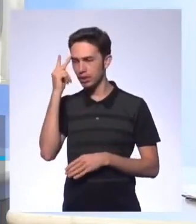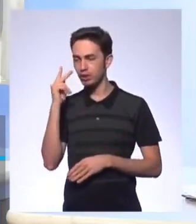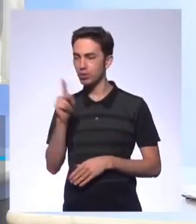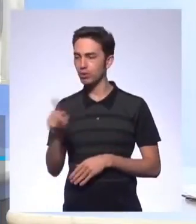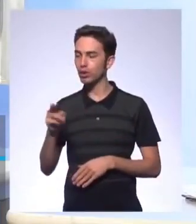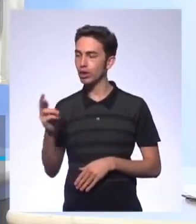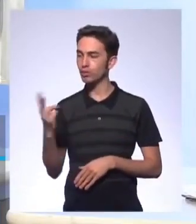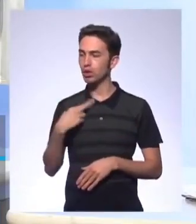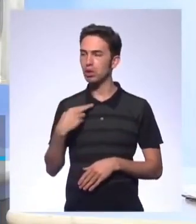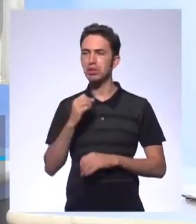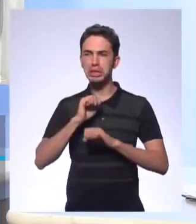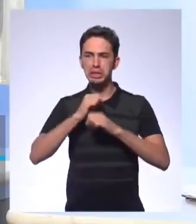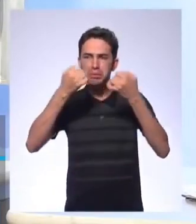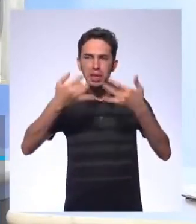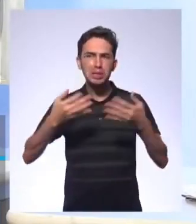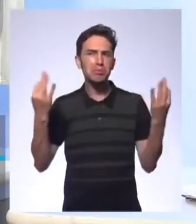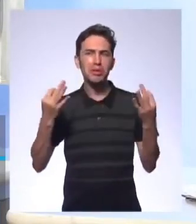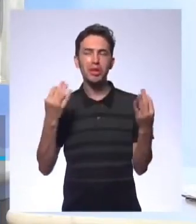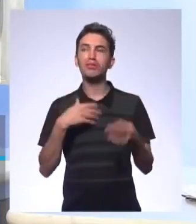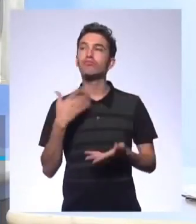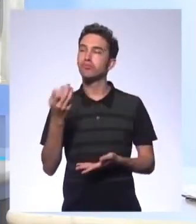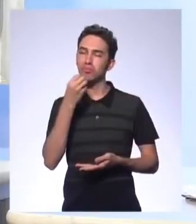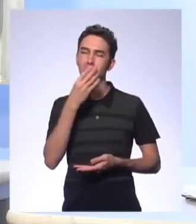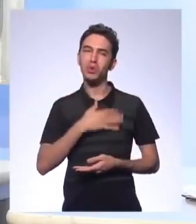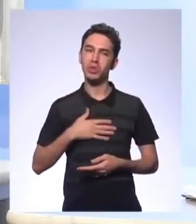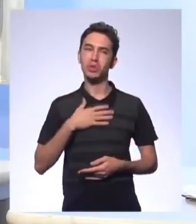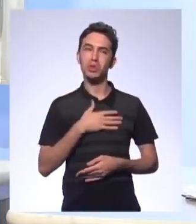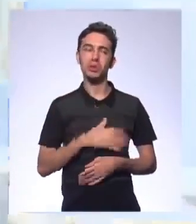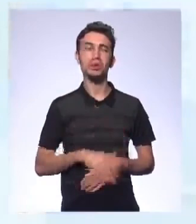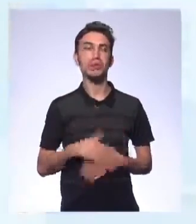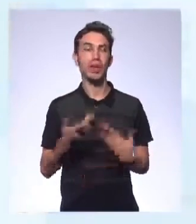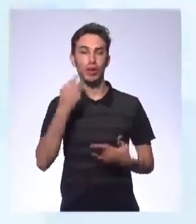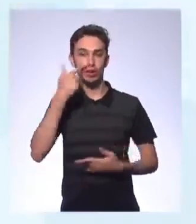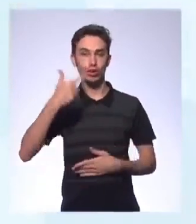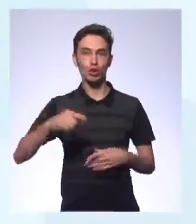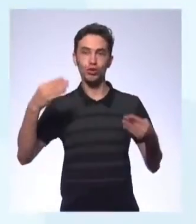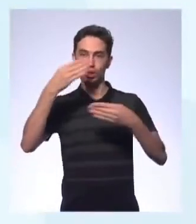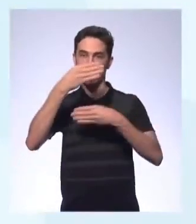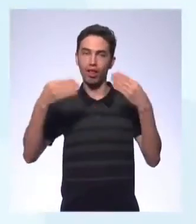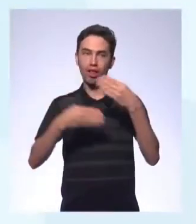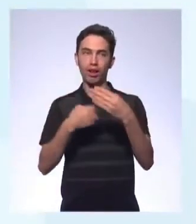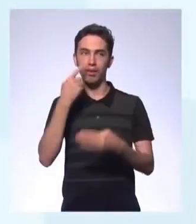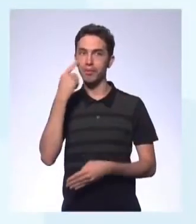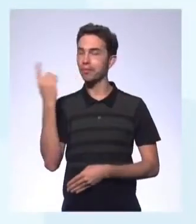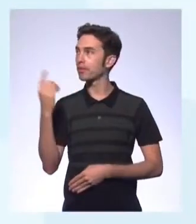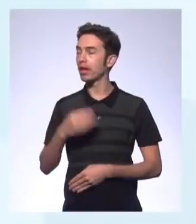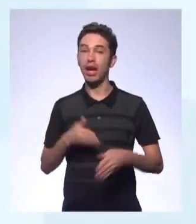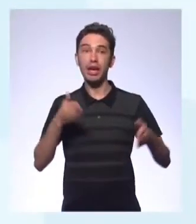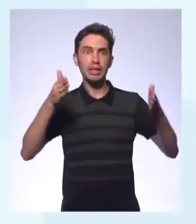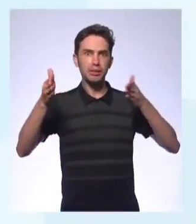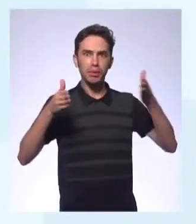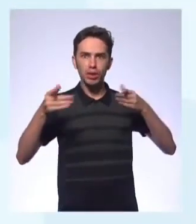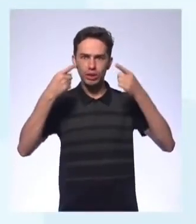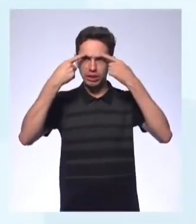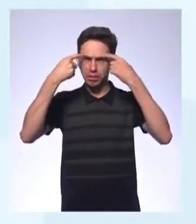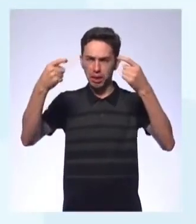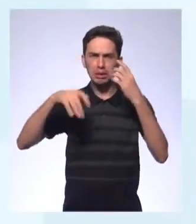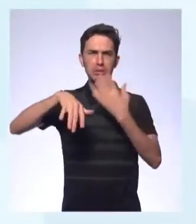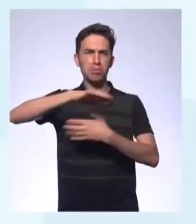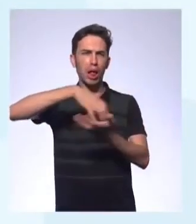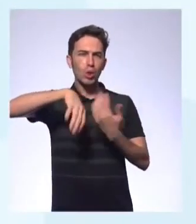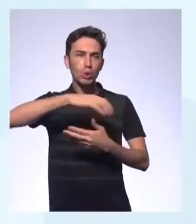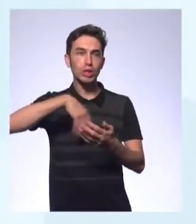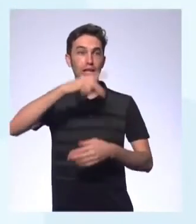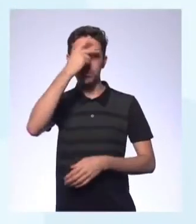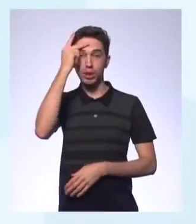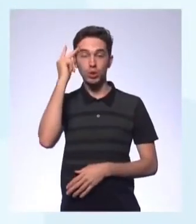retorna. Está bem? Vou colocar mais uma tela, então. Vamos lá. Em meio deste clima de insegurança e desordem, as